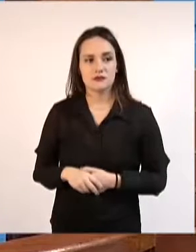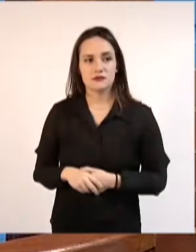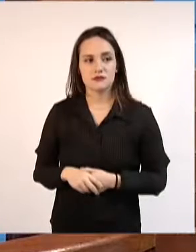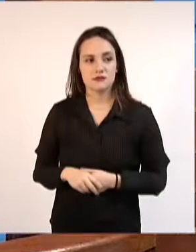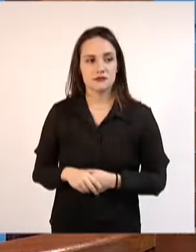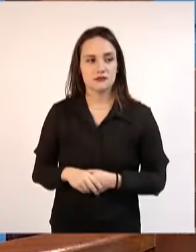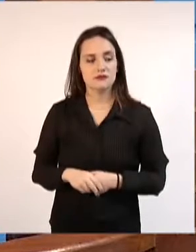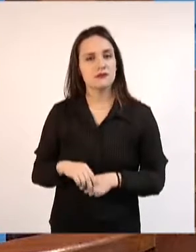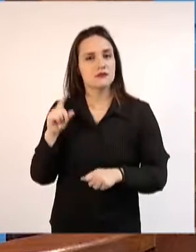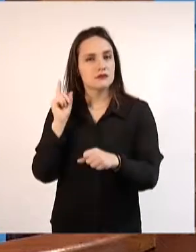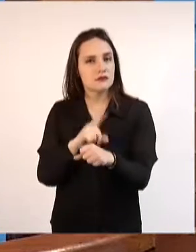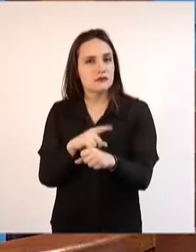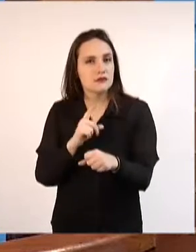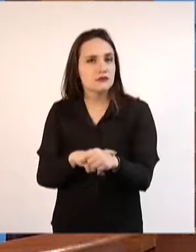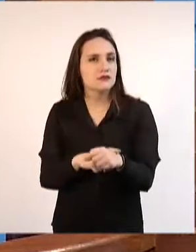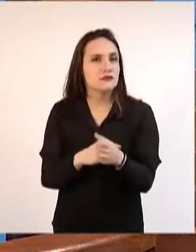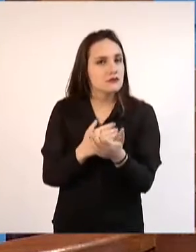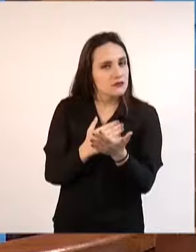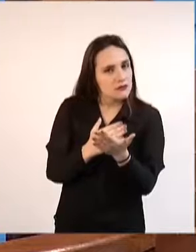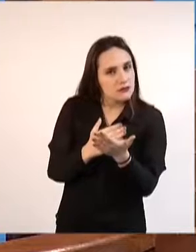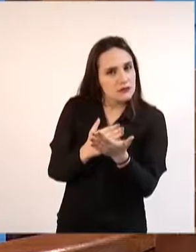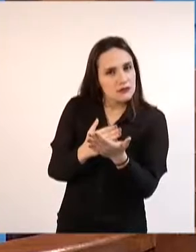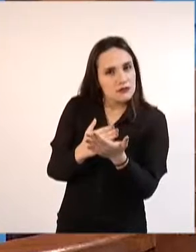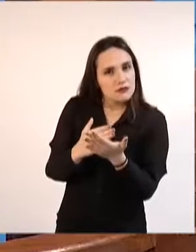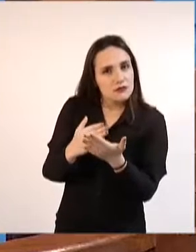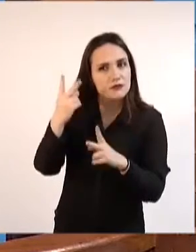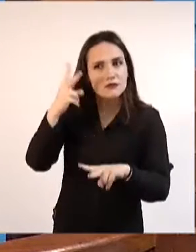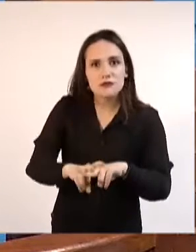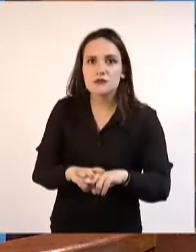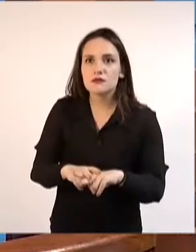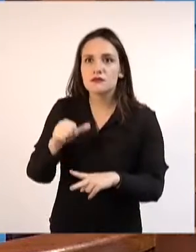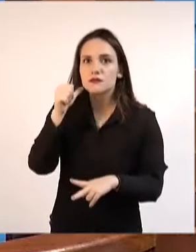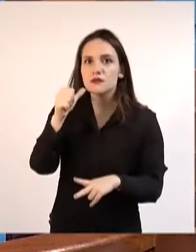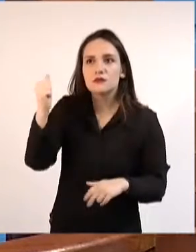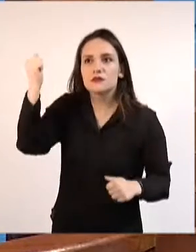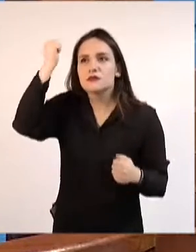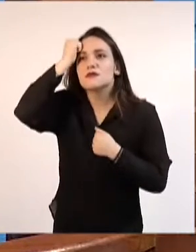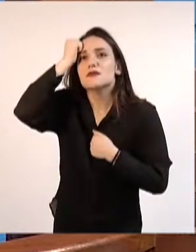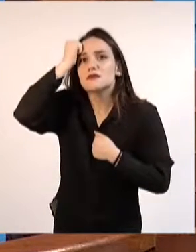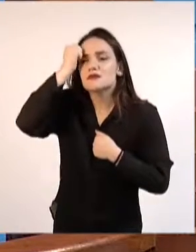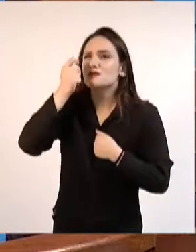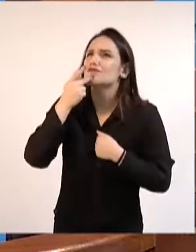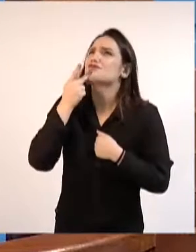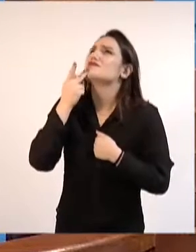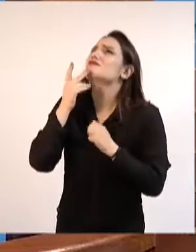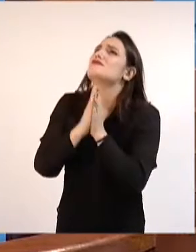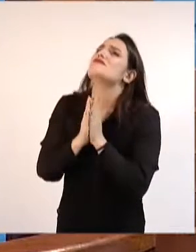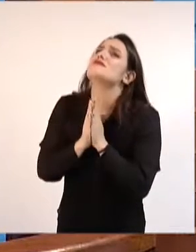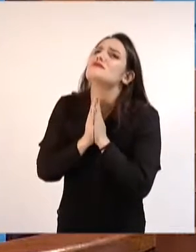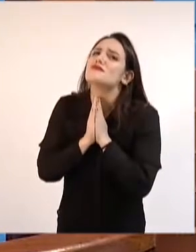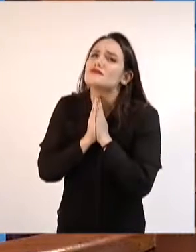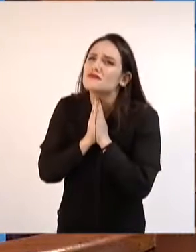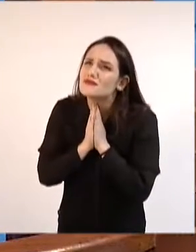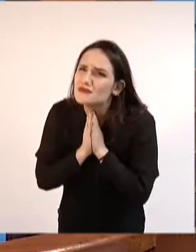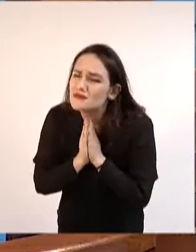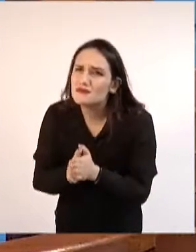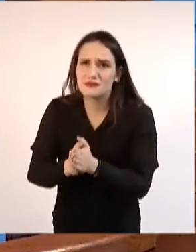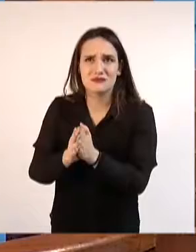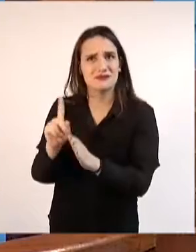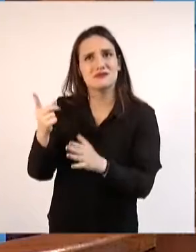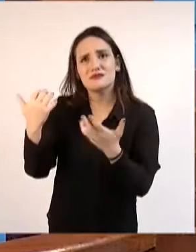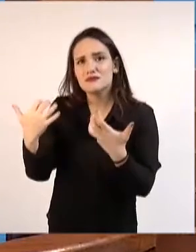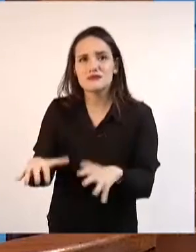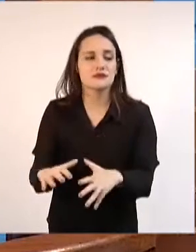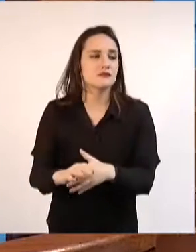em que a mulher procura, ela já está pedindo socorro, né? Ela está num grito de socorro. E isso tem que ser levado a sério,